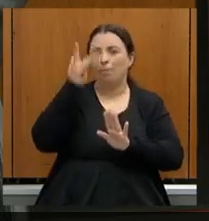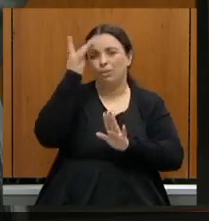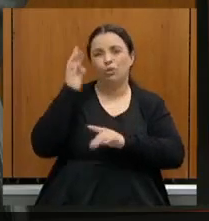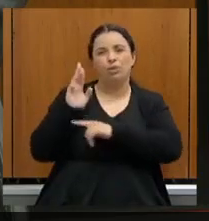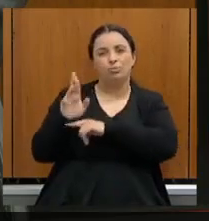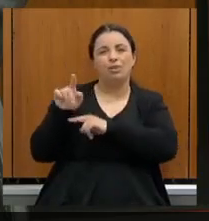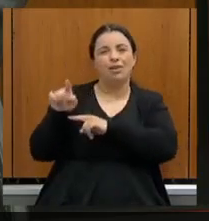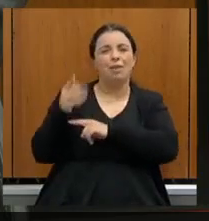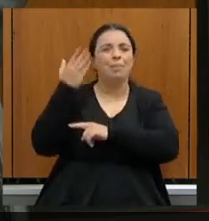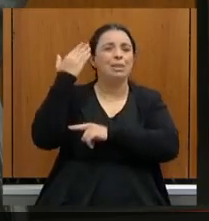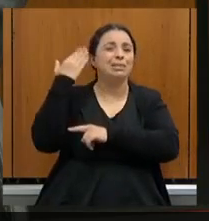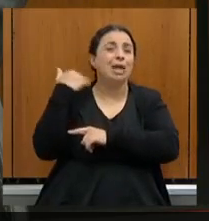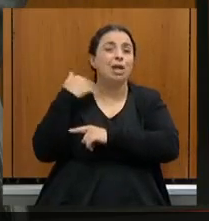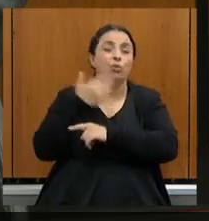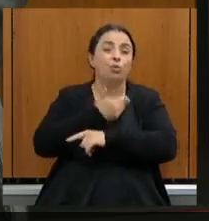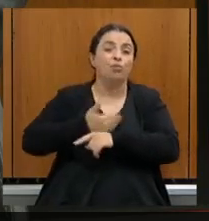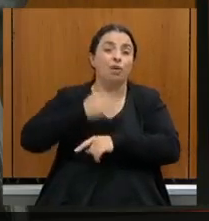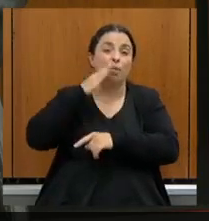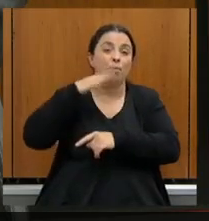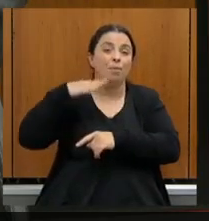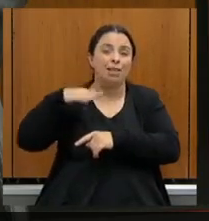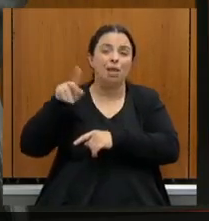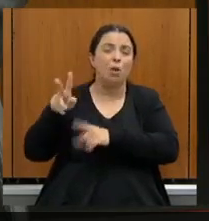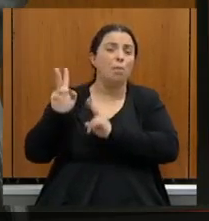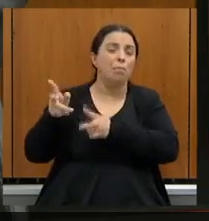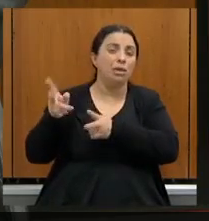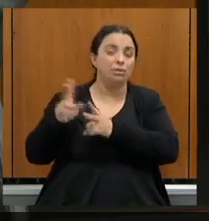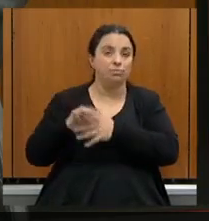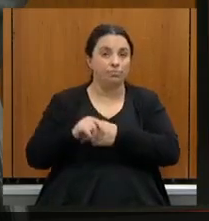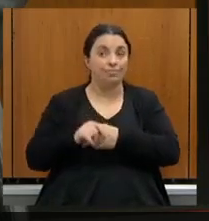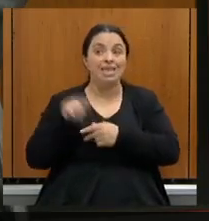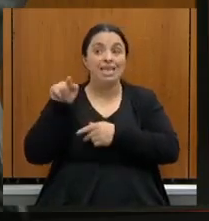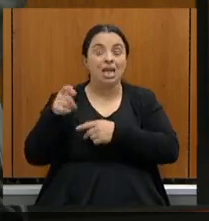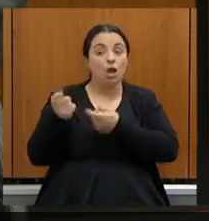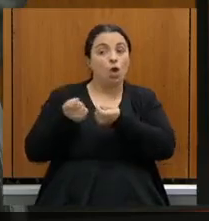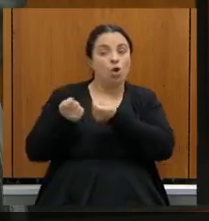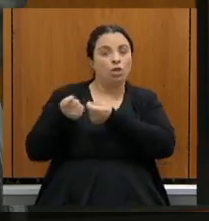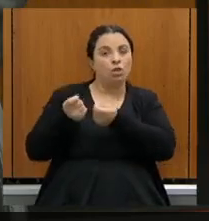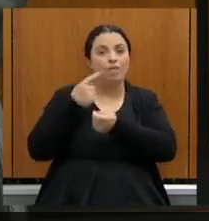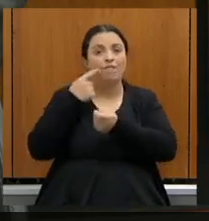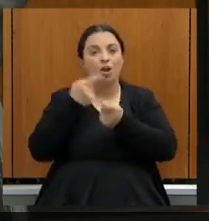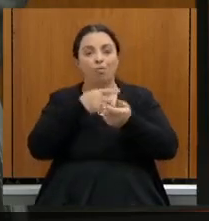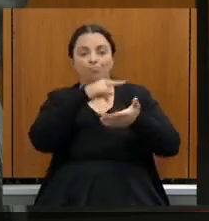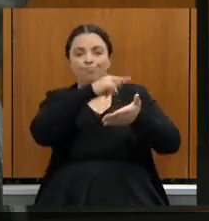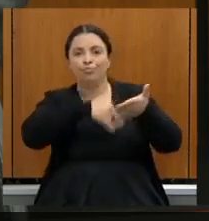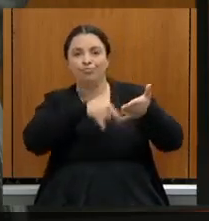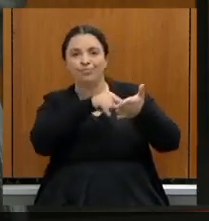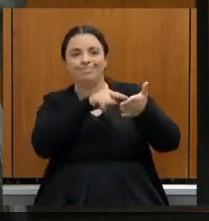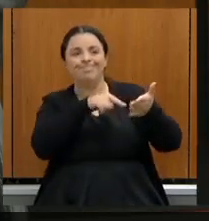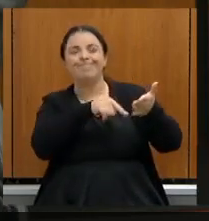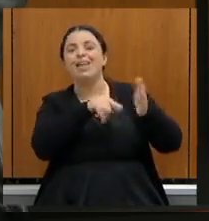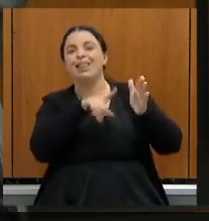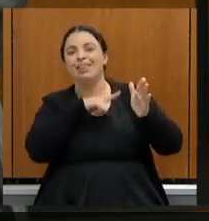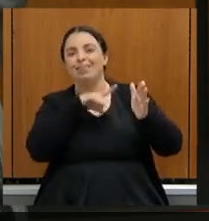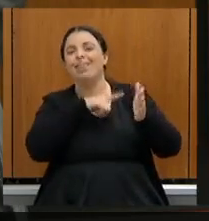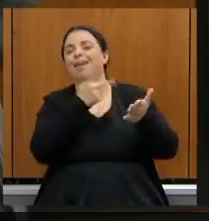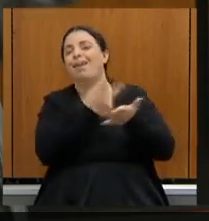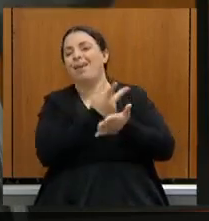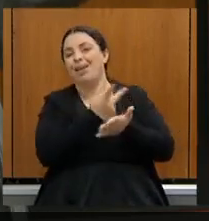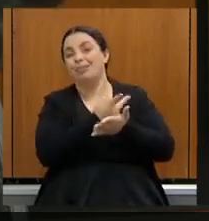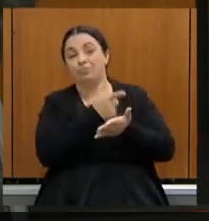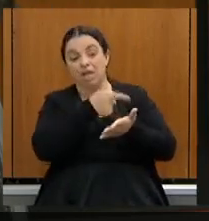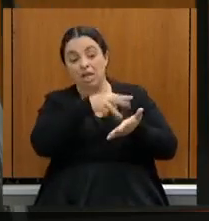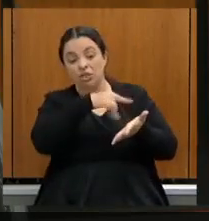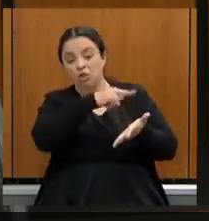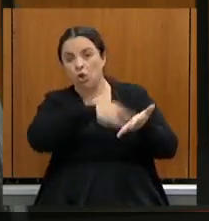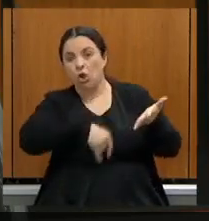E, essa controladoria avaliou que há, sim, irregularidades, se há irregularidades num contrato,